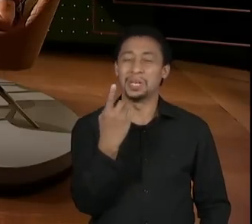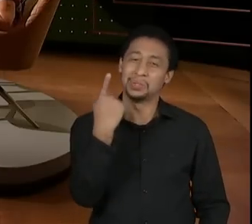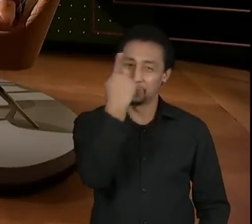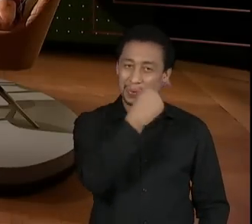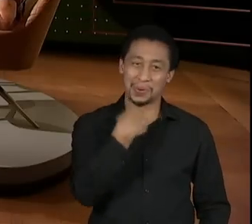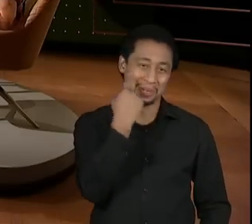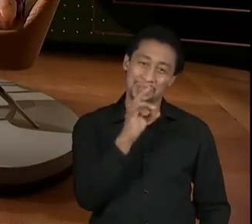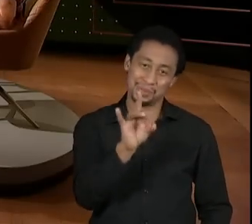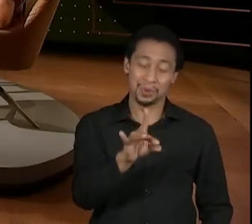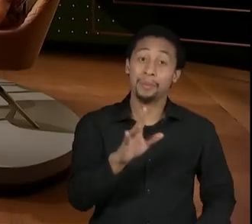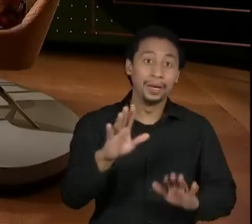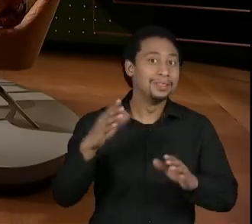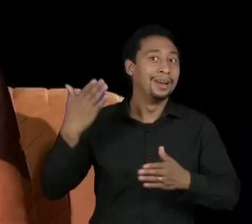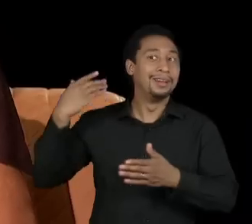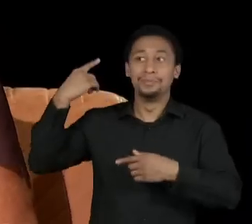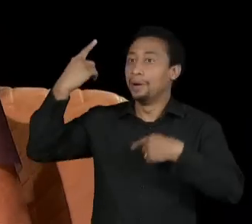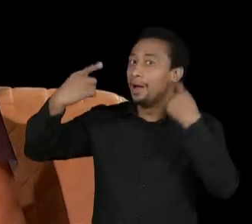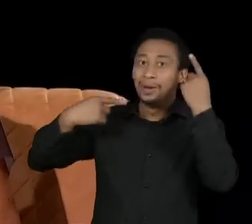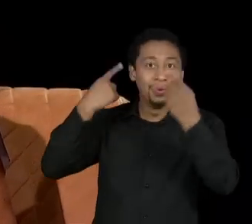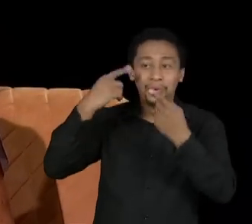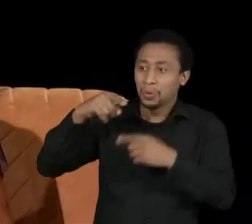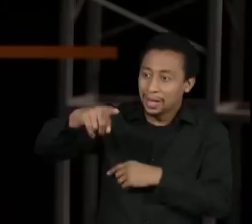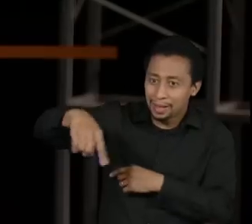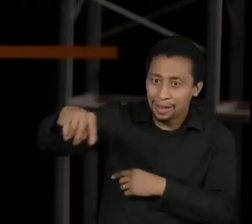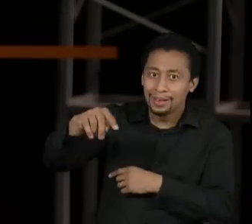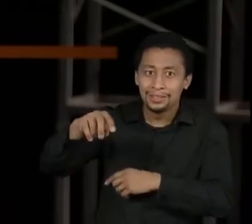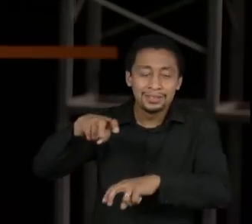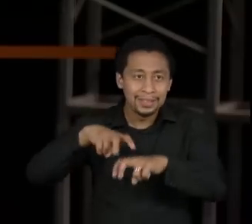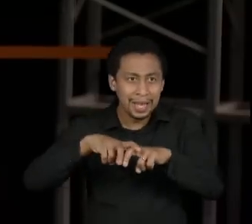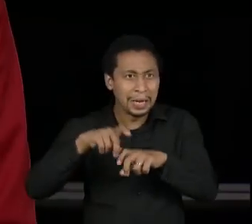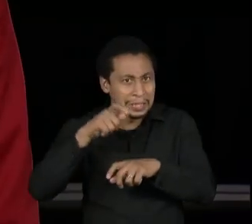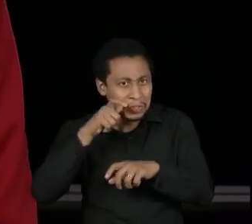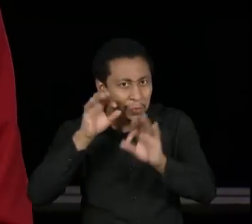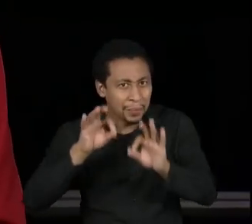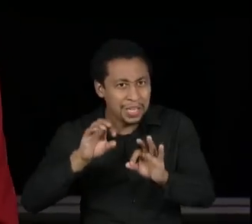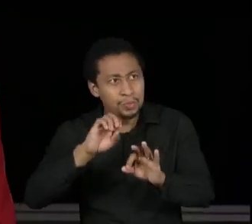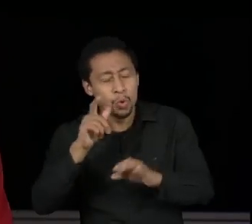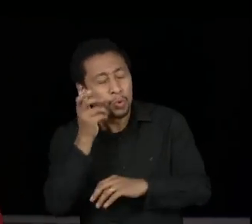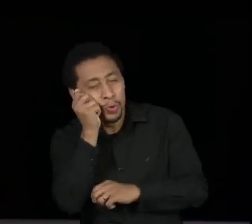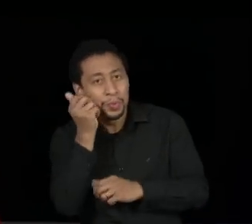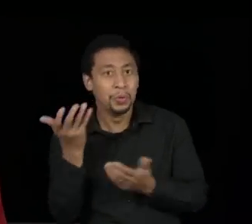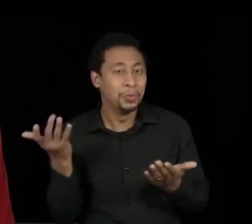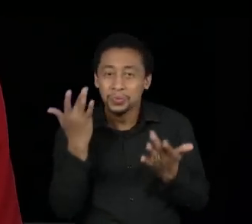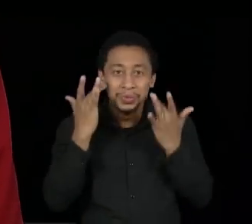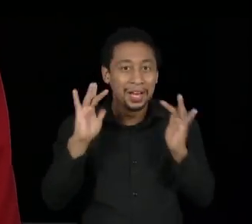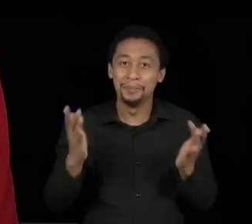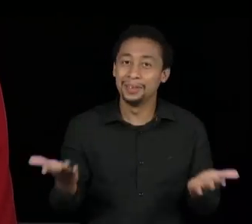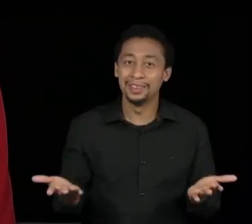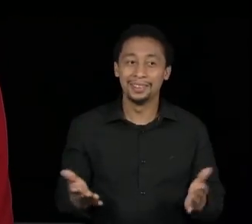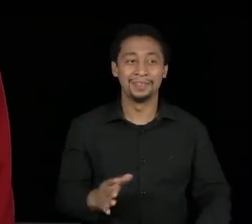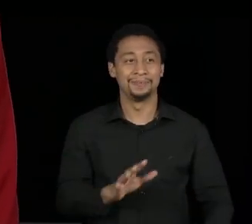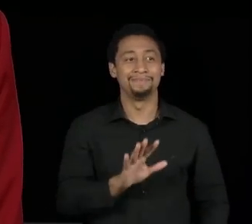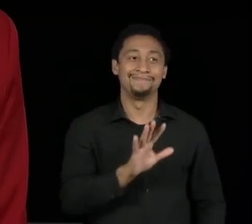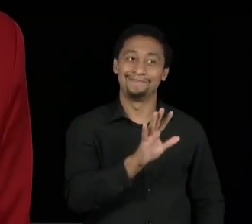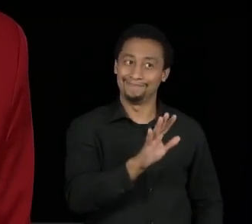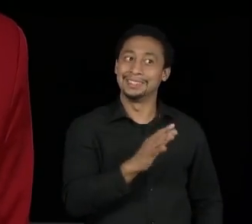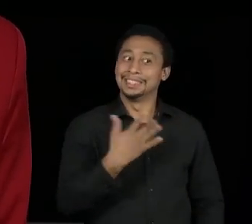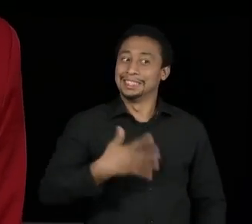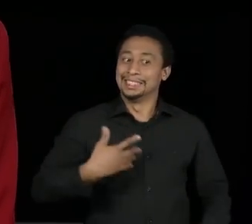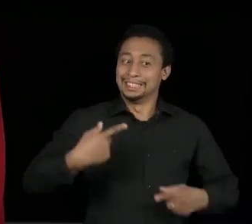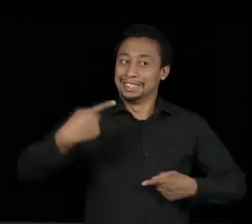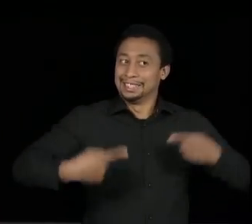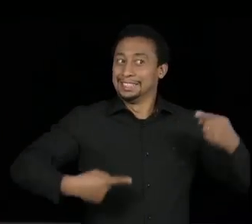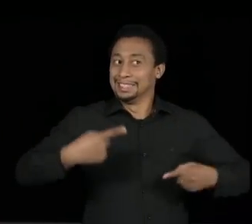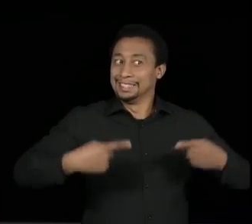que a gente não sabe nem se eles viram ou se não viram. Agora, Ítala, como polêmica pouca é